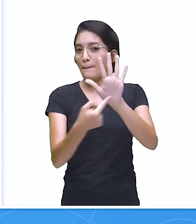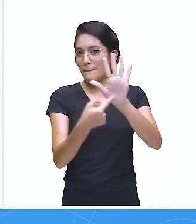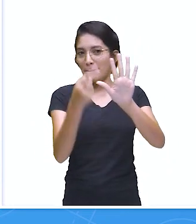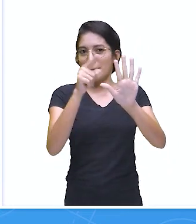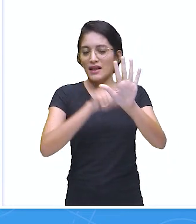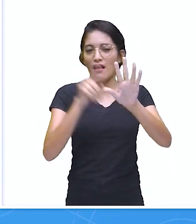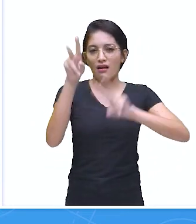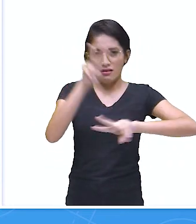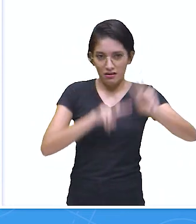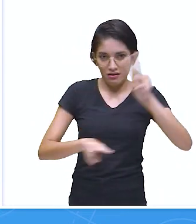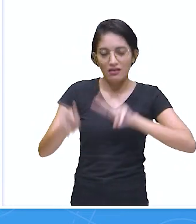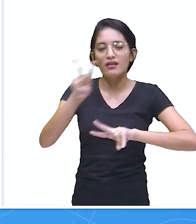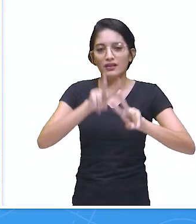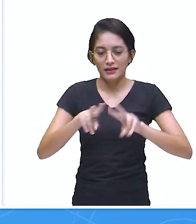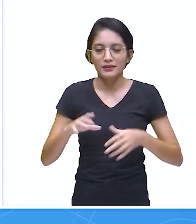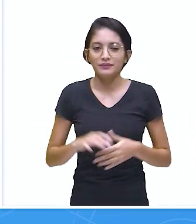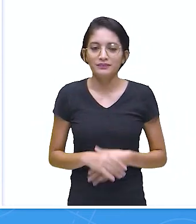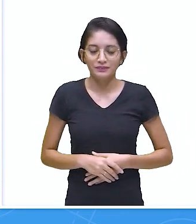Aqui nós temos